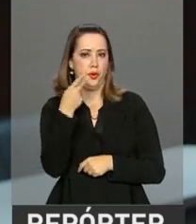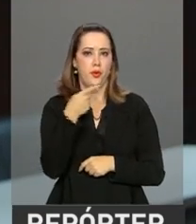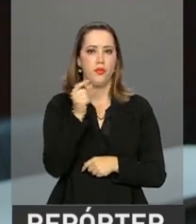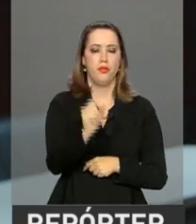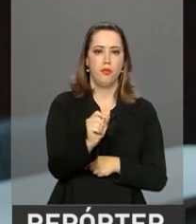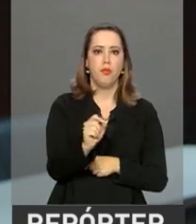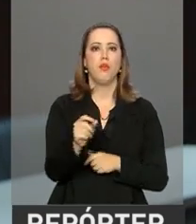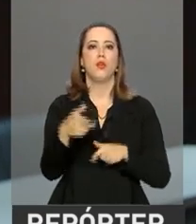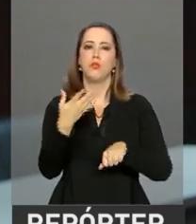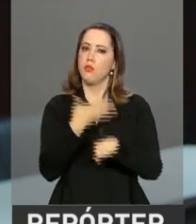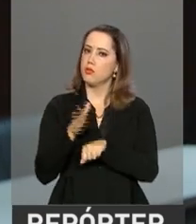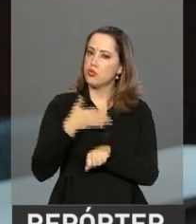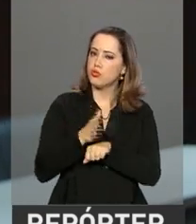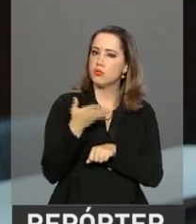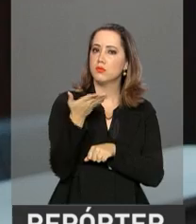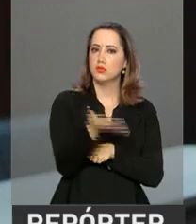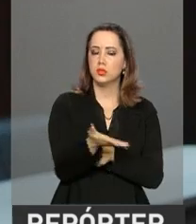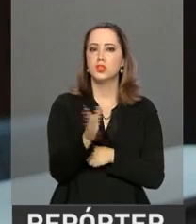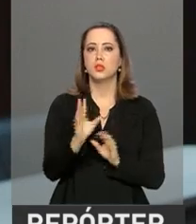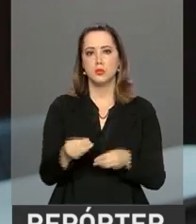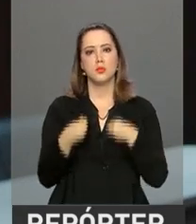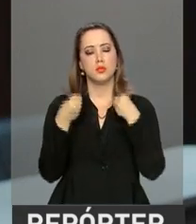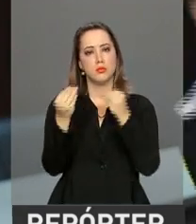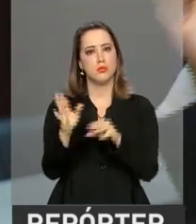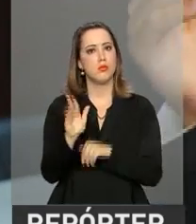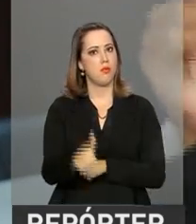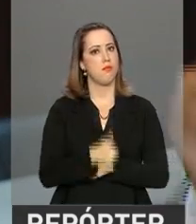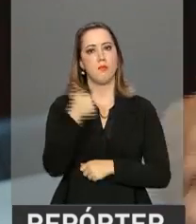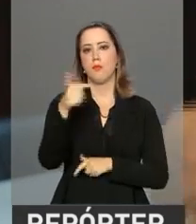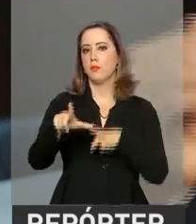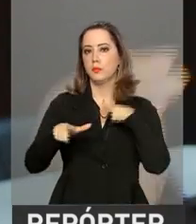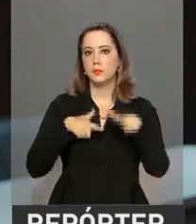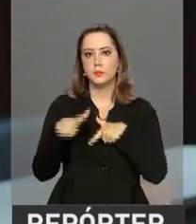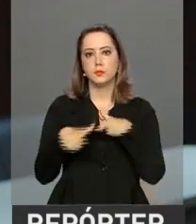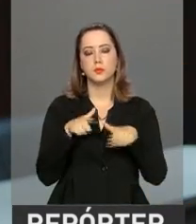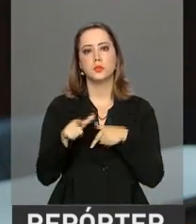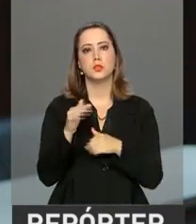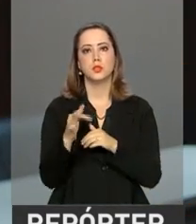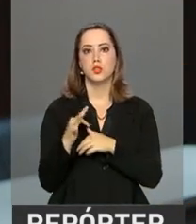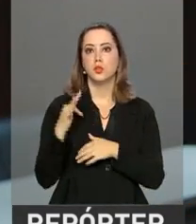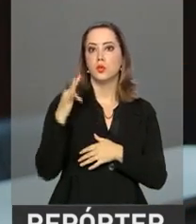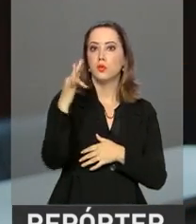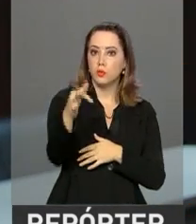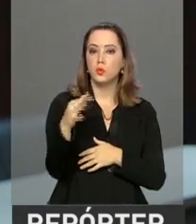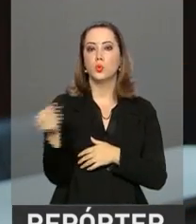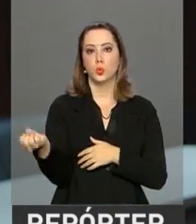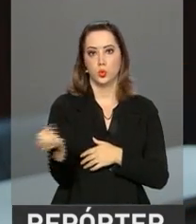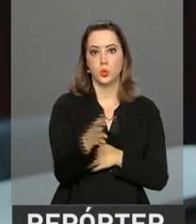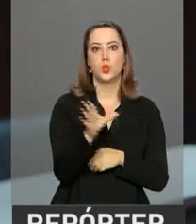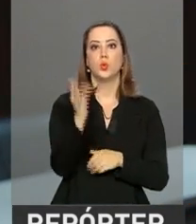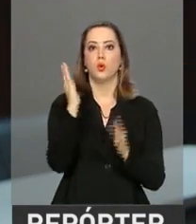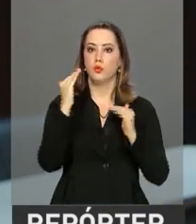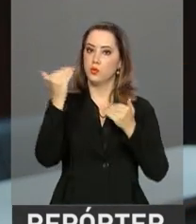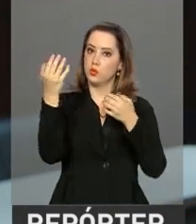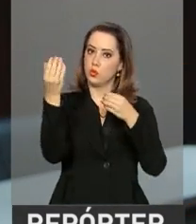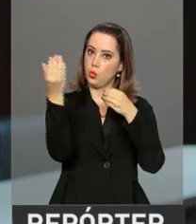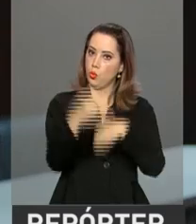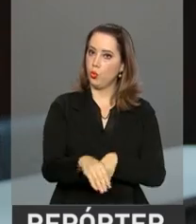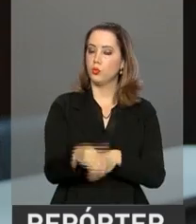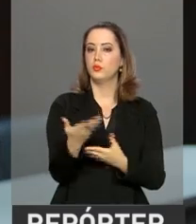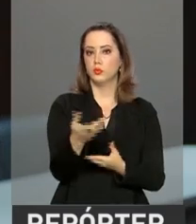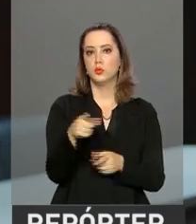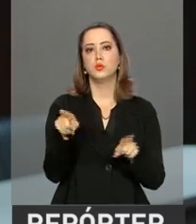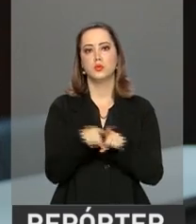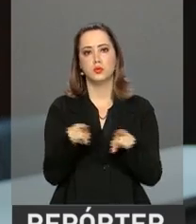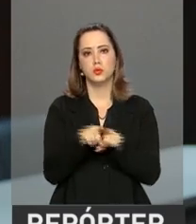capacitação a condição de melhores condições de trabalho a realização num futuro um pouco mais distante de novos concursos e também e na busca